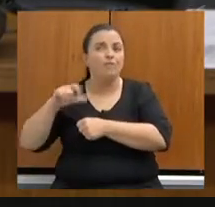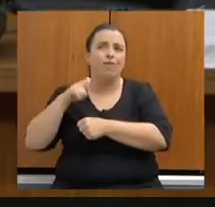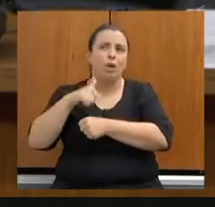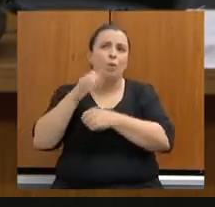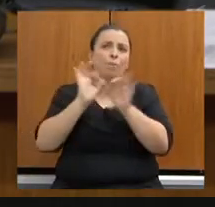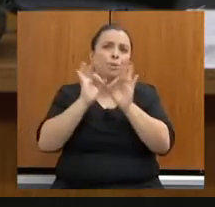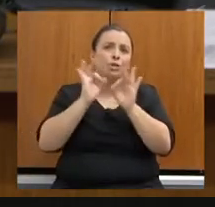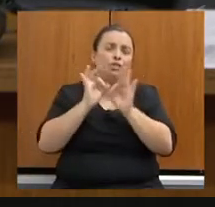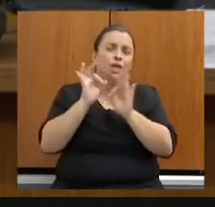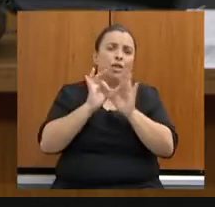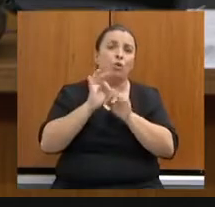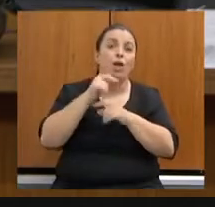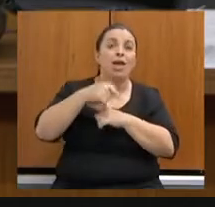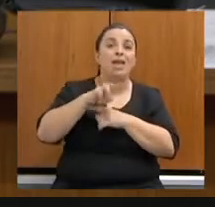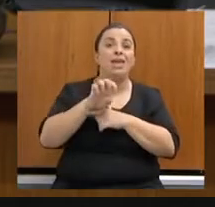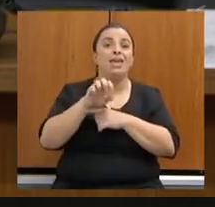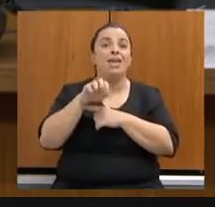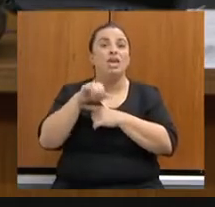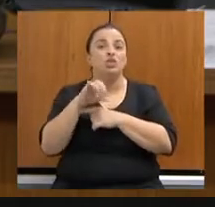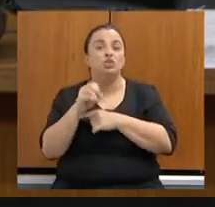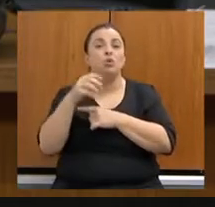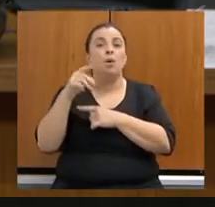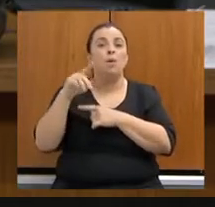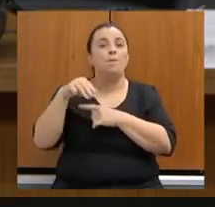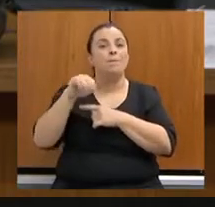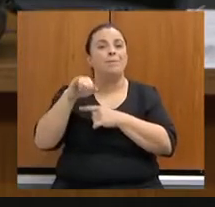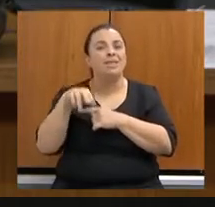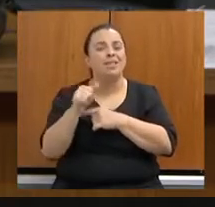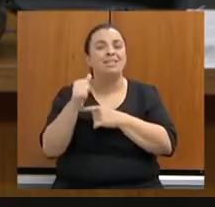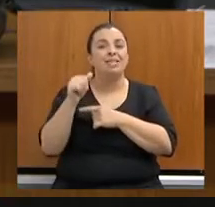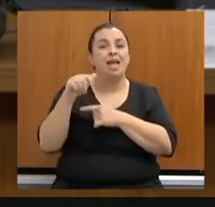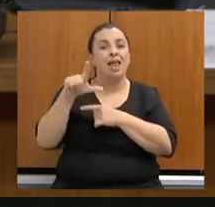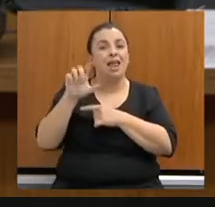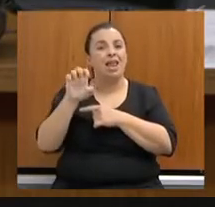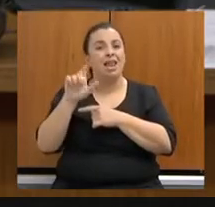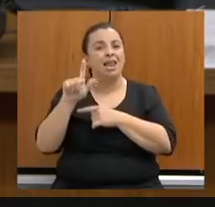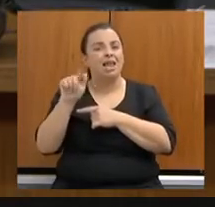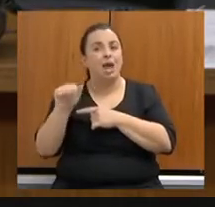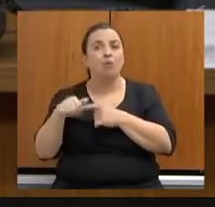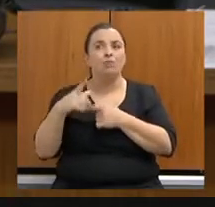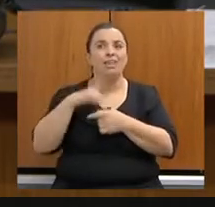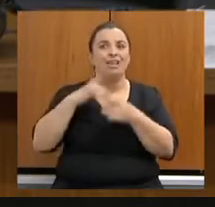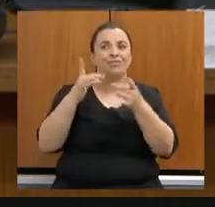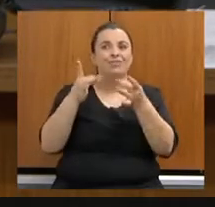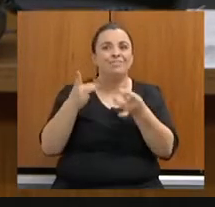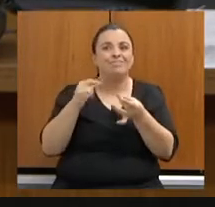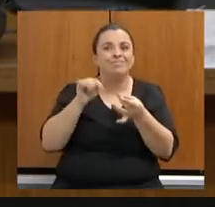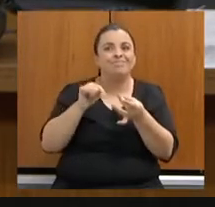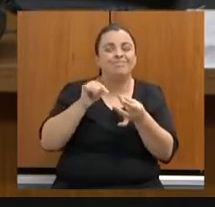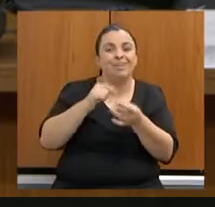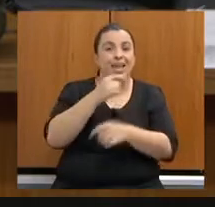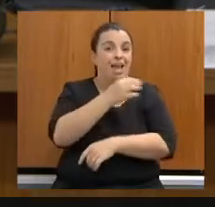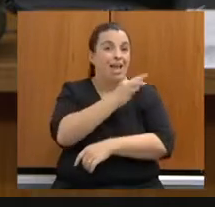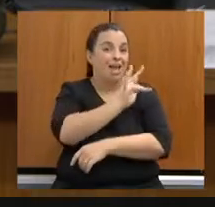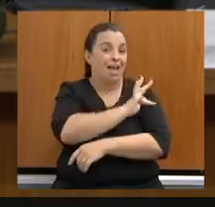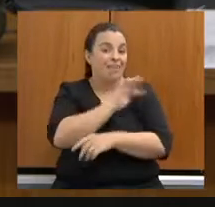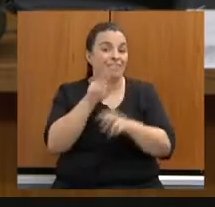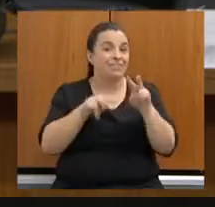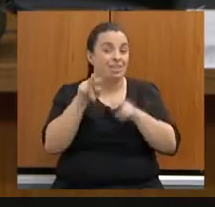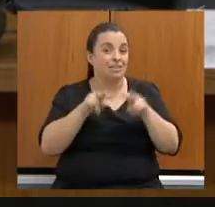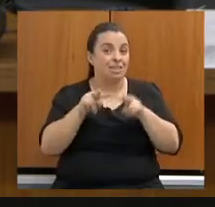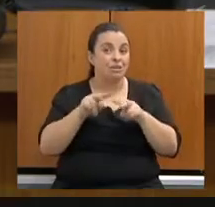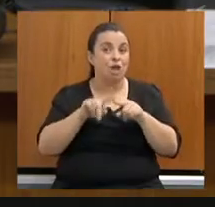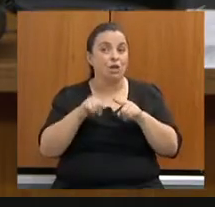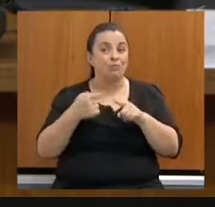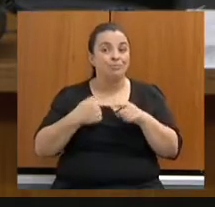mas é uma das ações era fiscalização mas a gente realmente teve que regular por causa da pandemia que a gente não queria